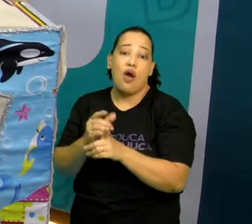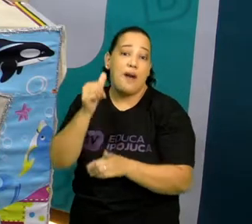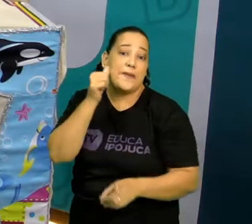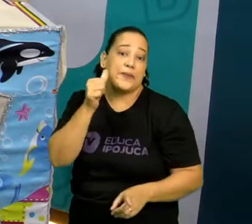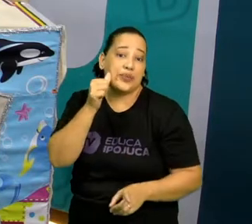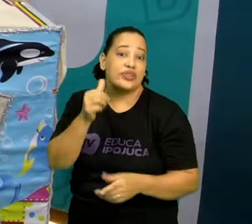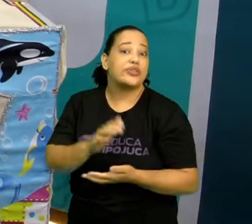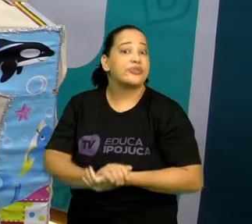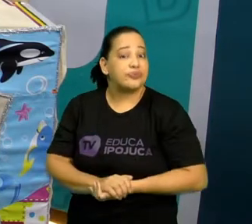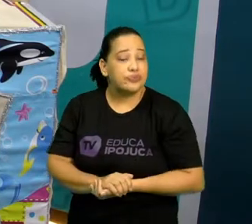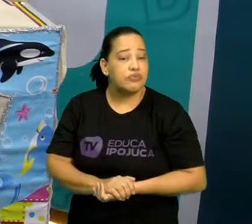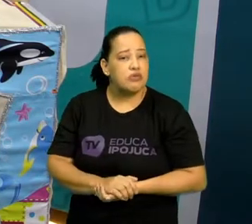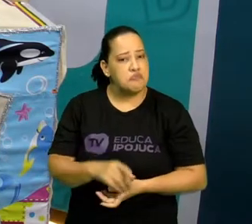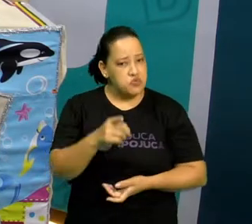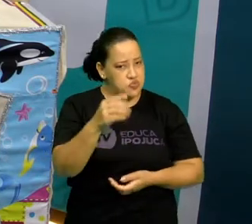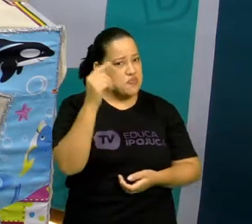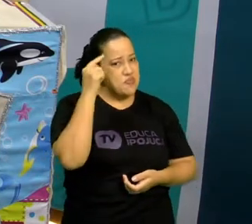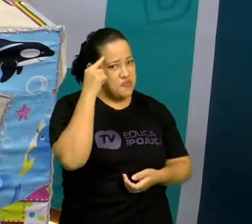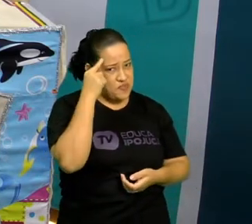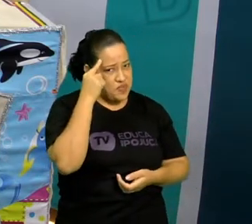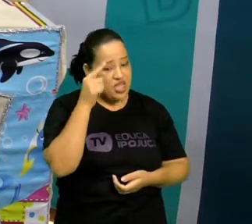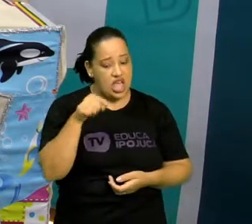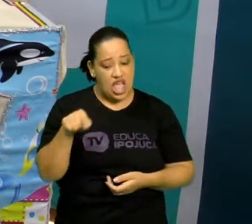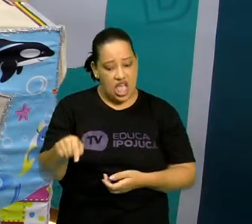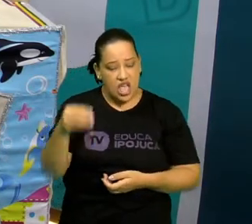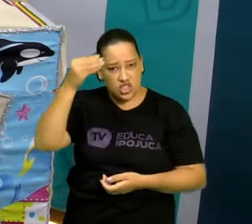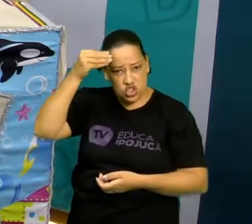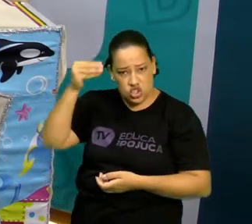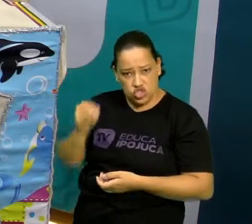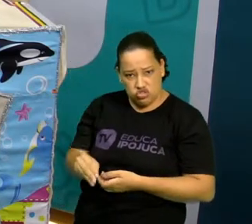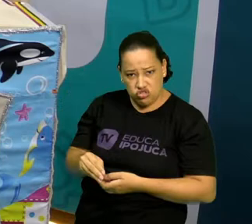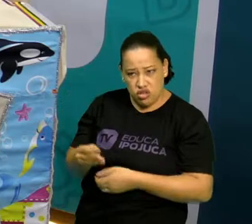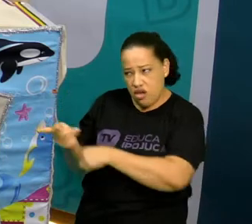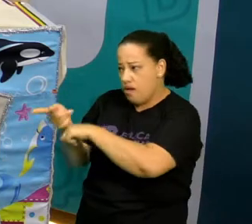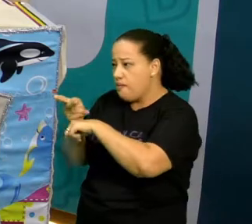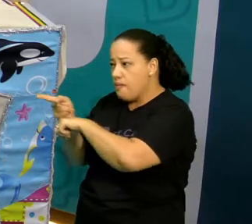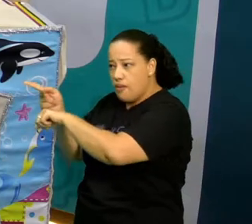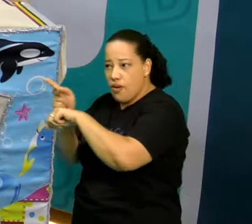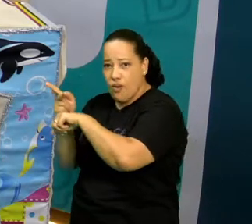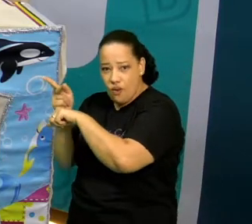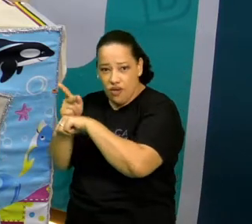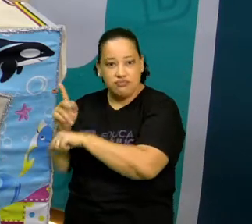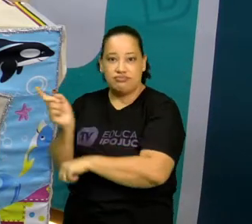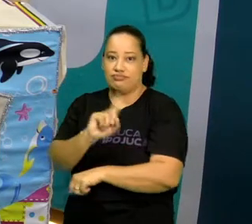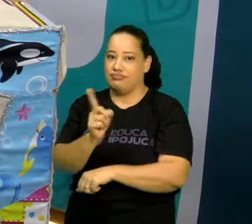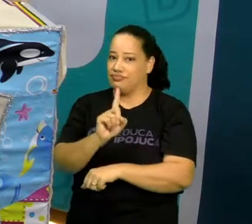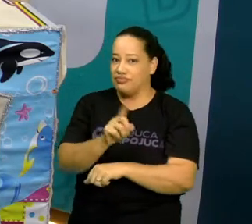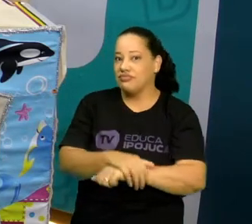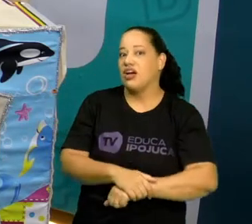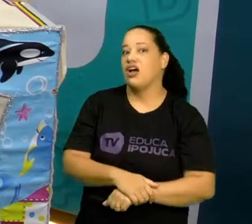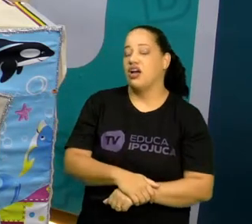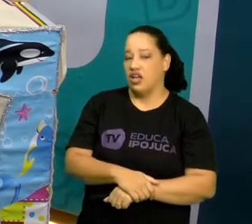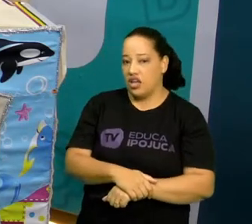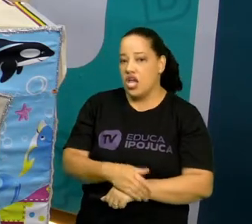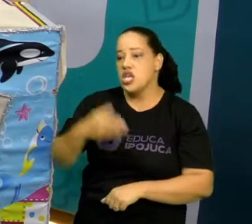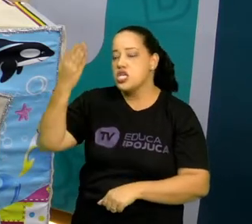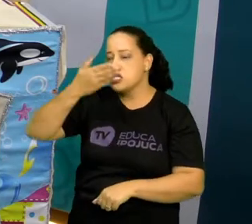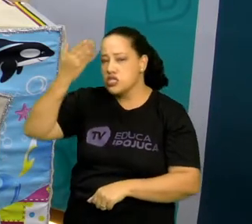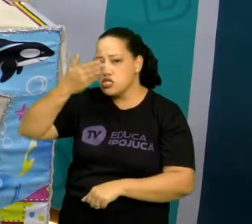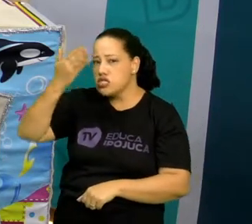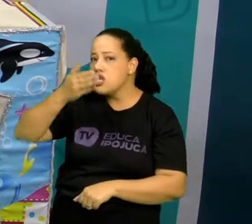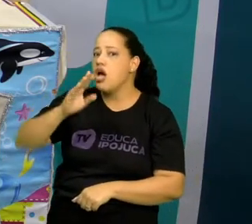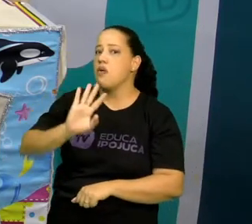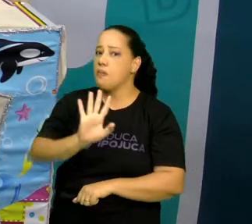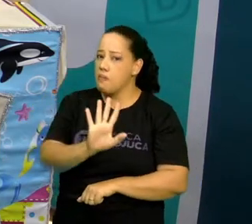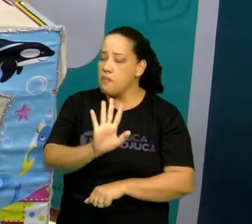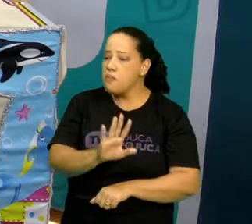Mas aí, tu pensa que ele desistiu de procurar ela? Não. Não. Mesmo ele cego, criança, ele saiu